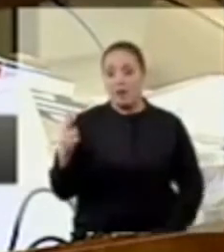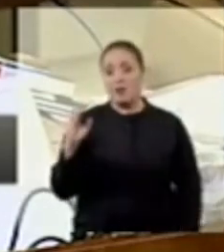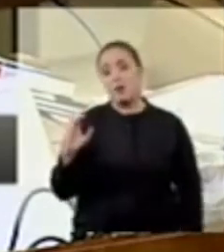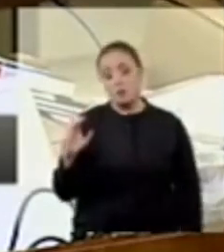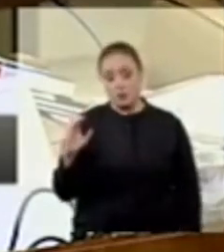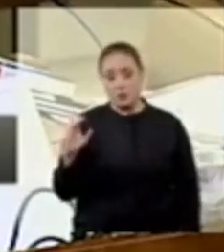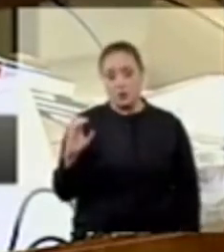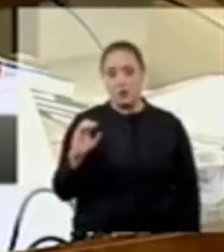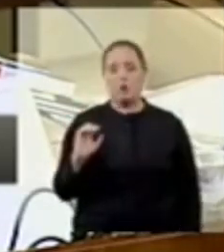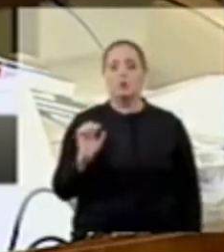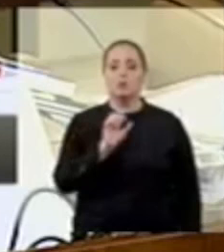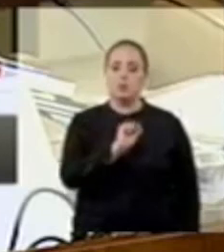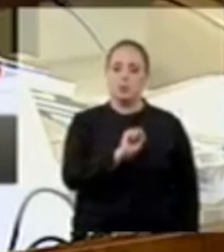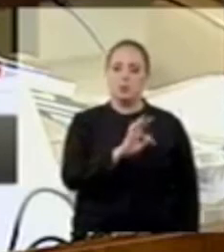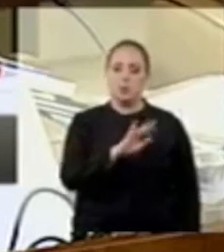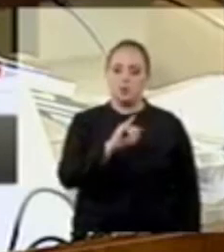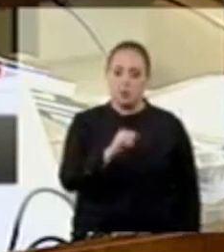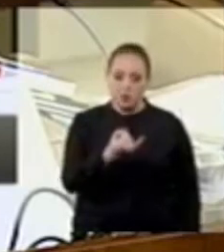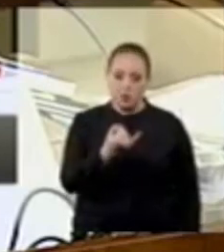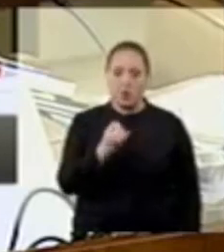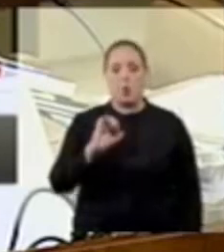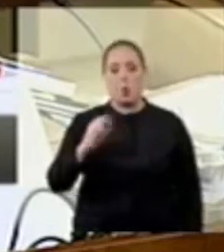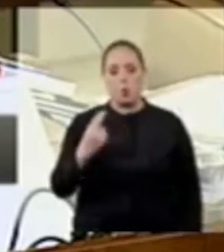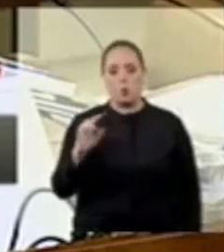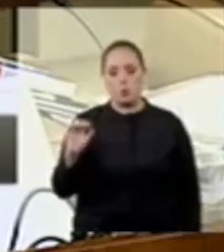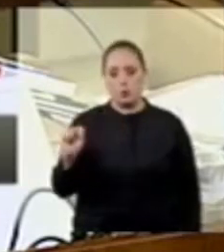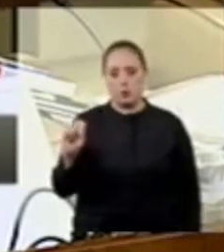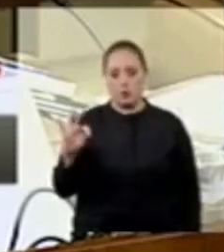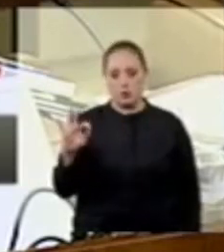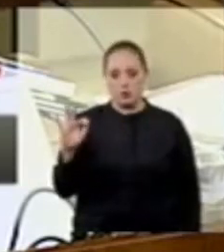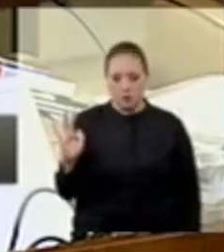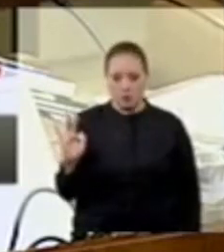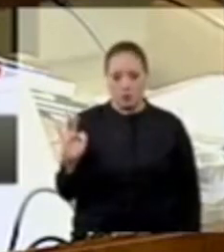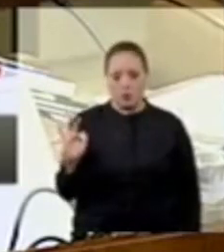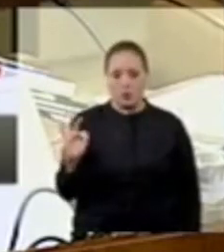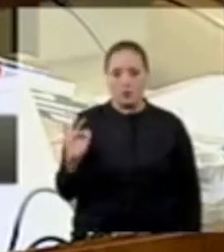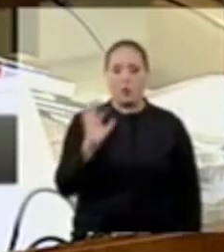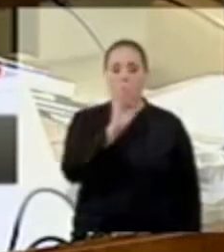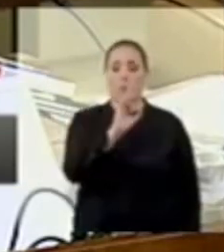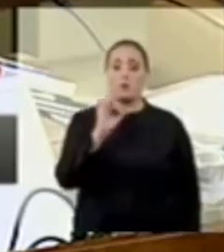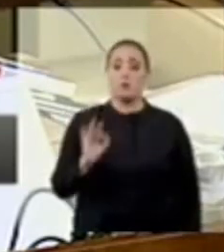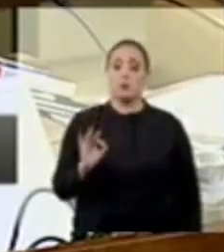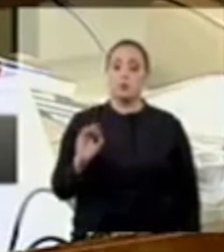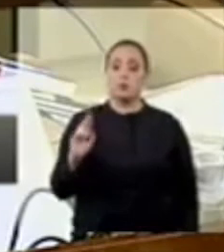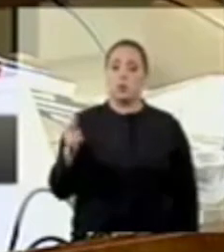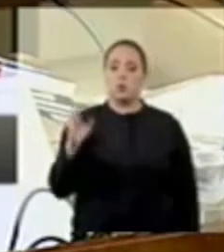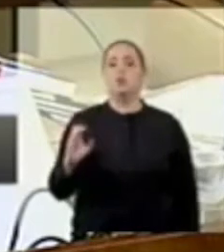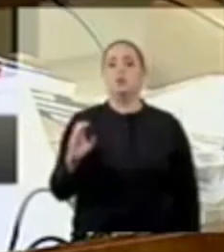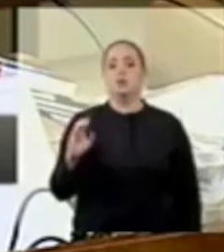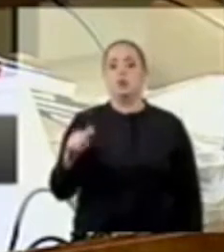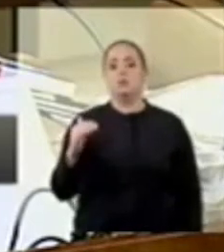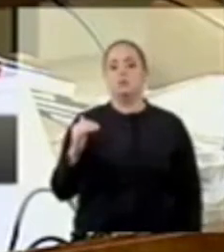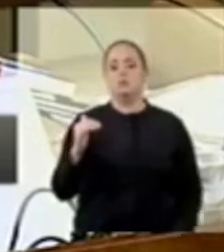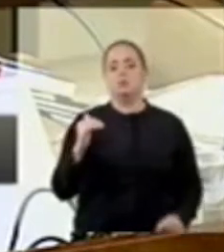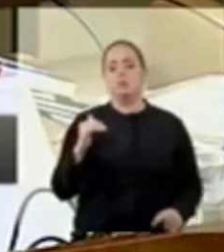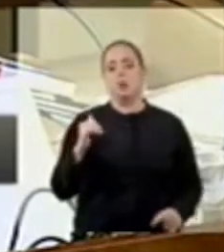tanto no superior tribunal de justiça quanto nos prêmio tribunal federal o percentual de reforma é muito superior